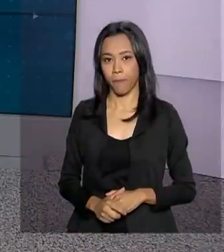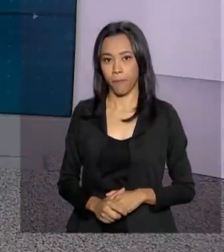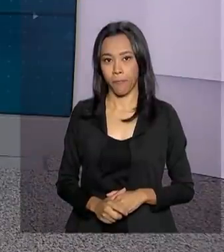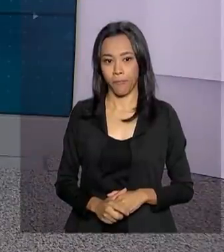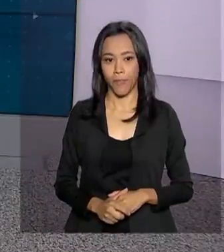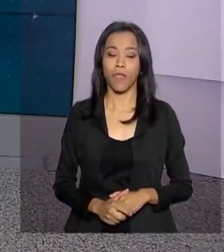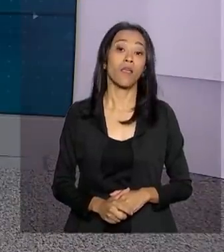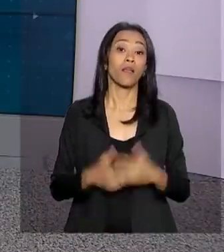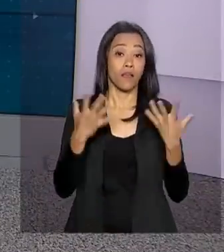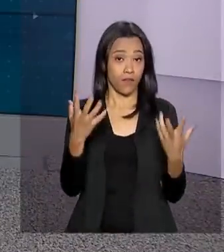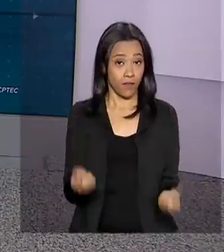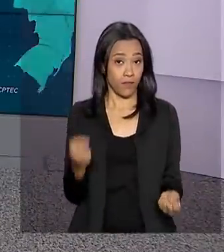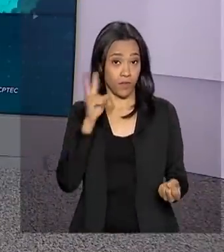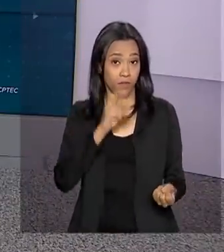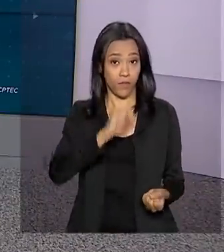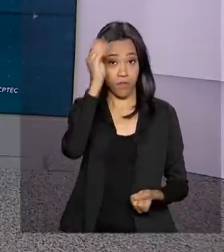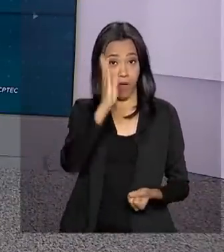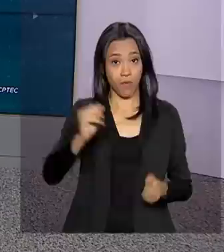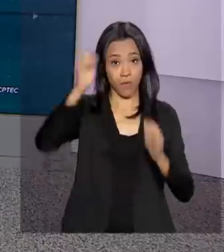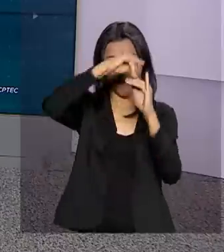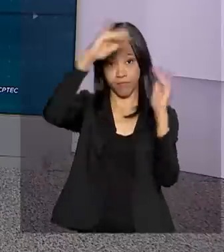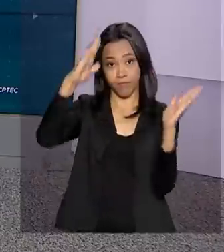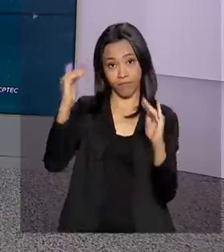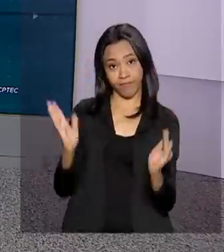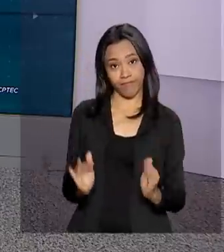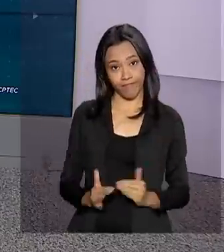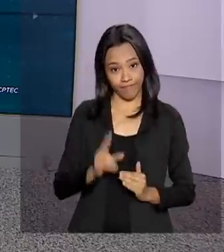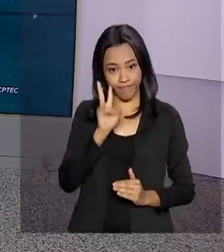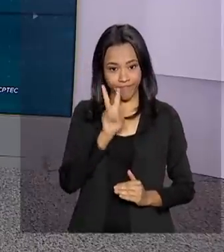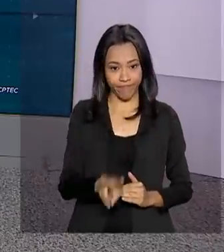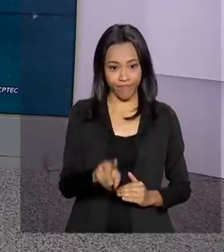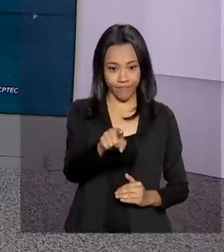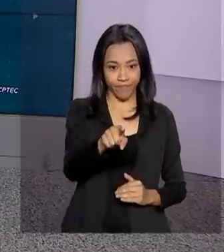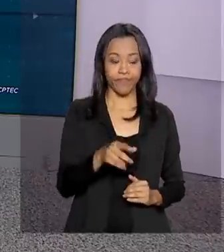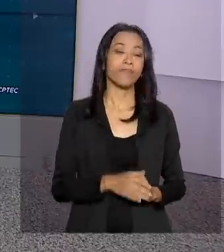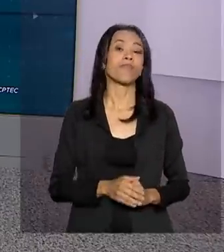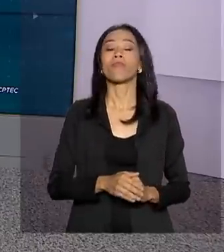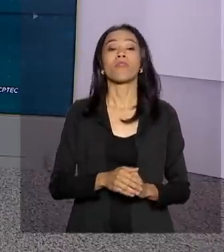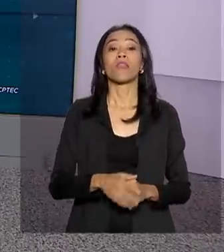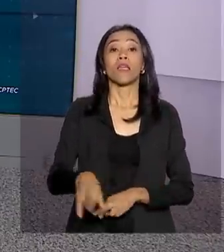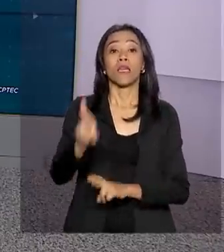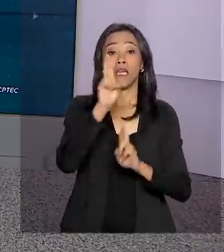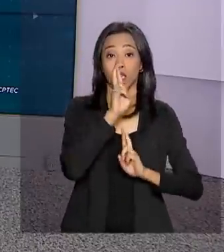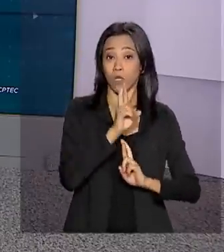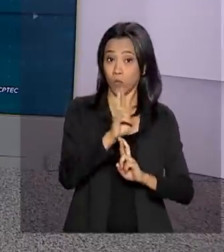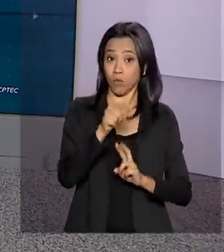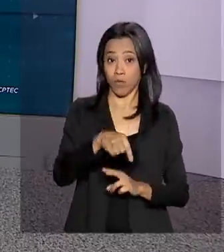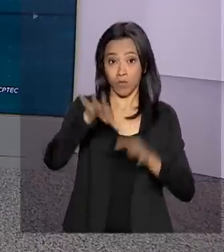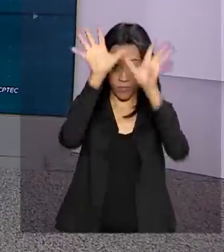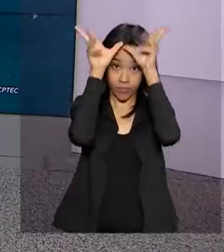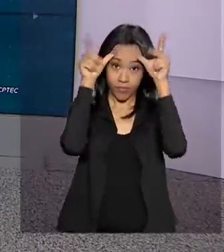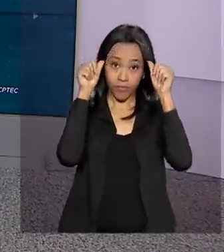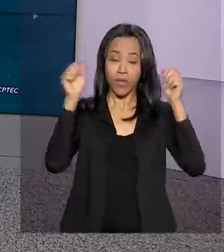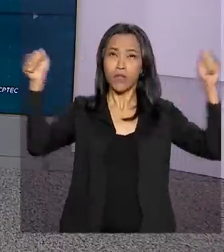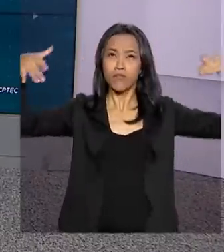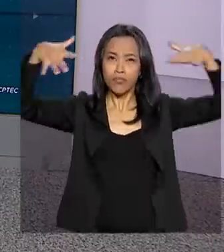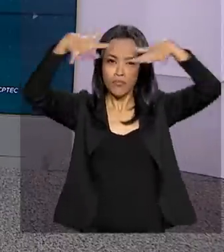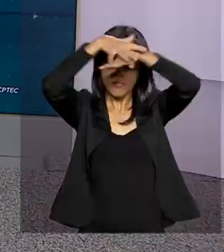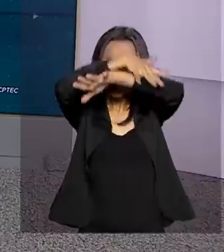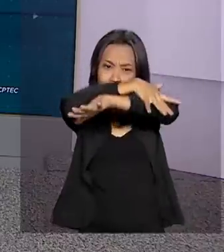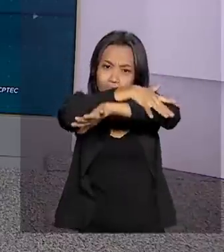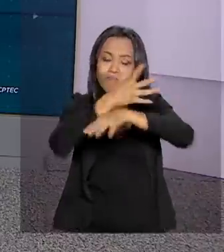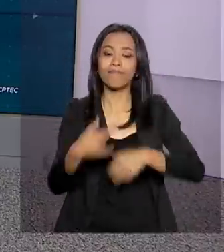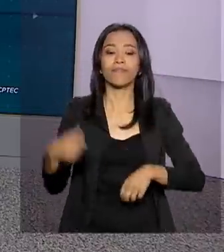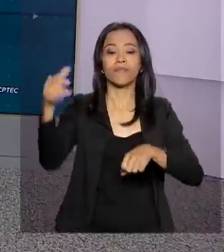vamos ver então como é que está o nosso mapa olha só em rio branco o céu estará parcialmente nublado em recife nós